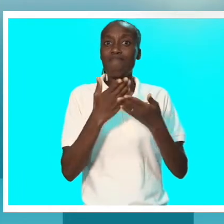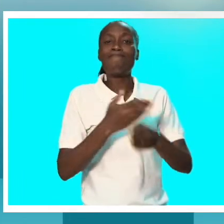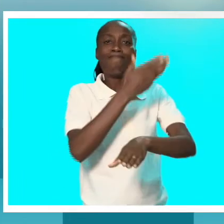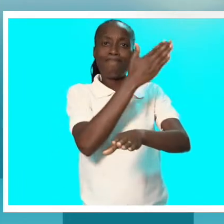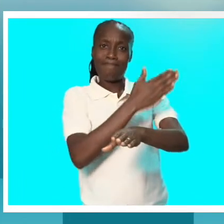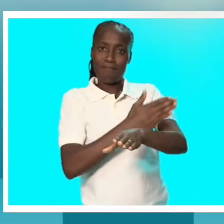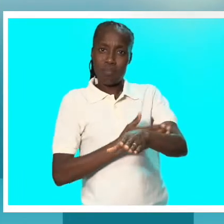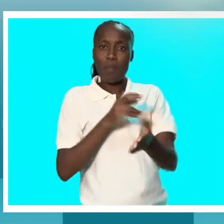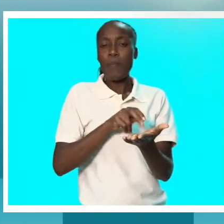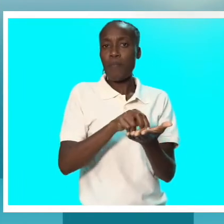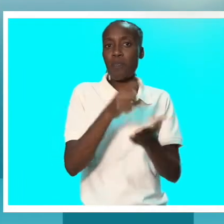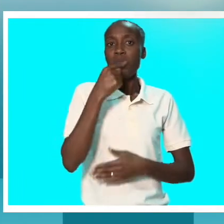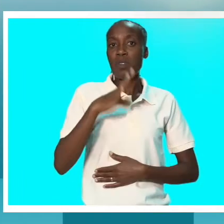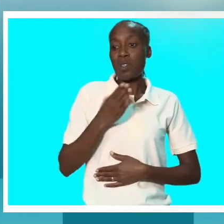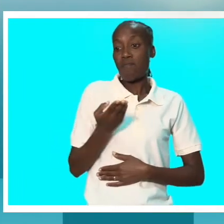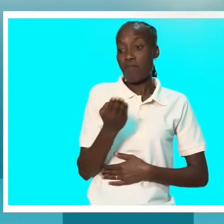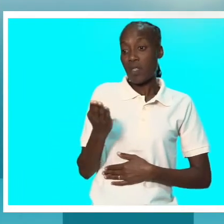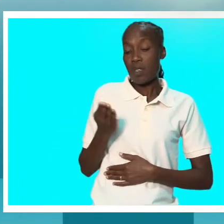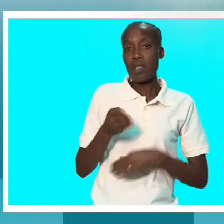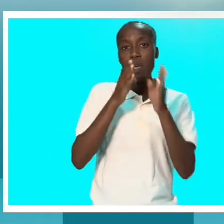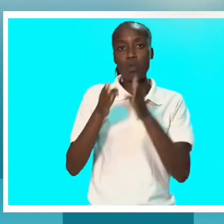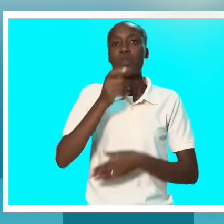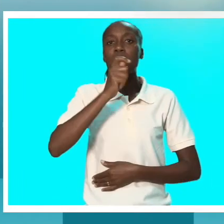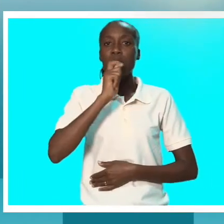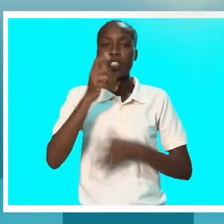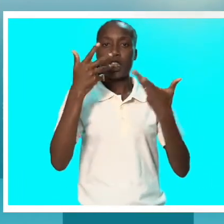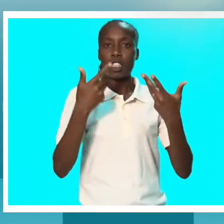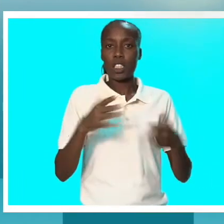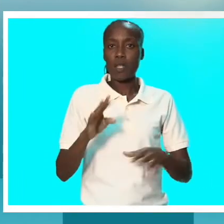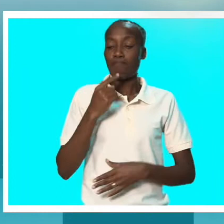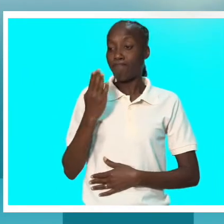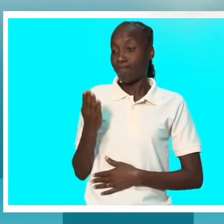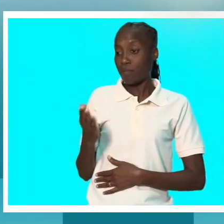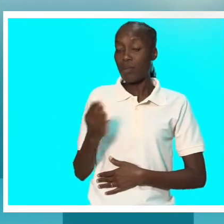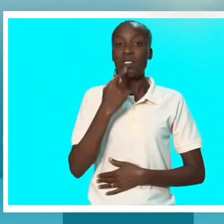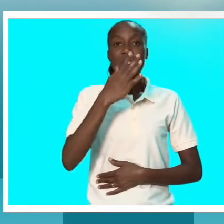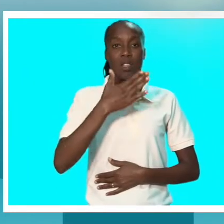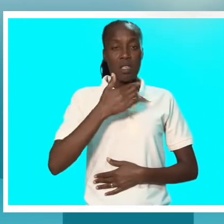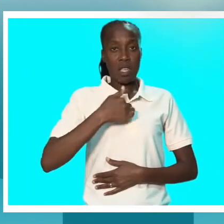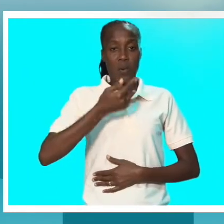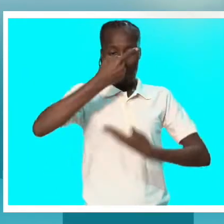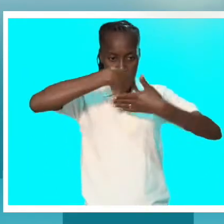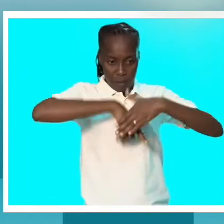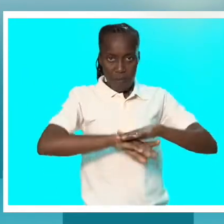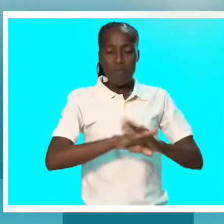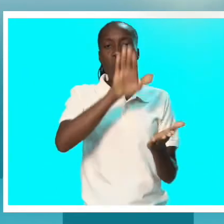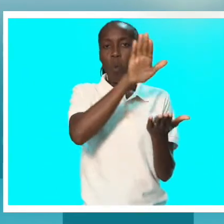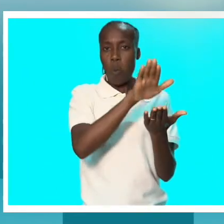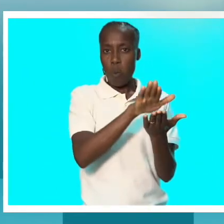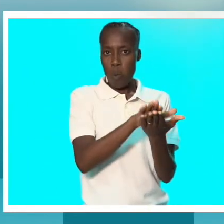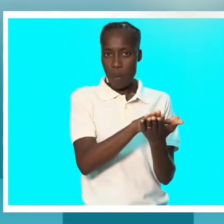amputação dos membros, como contam os nossos entrevistados. Eles fizeram para eu ir à enfermaria,